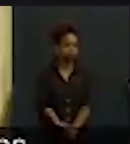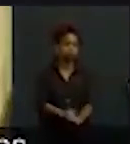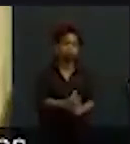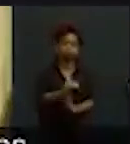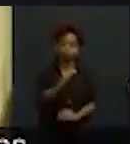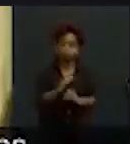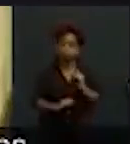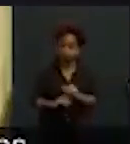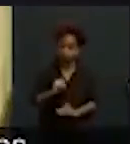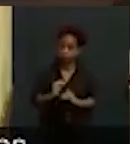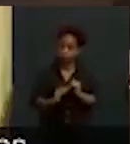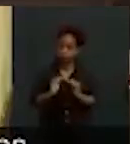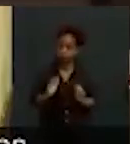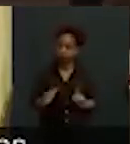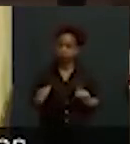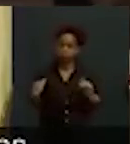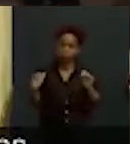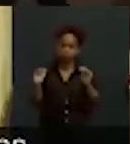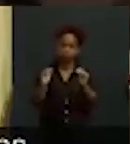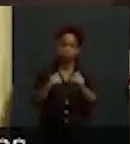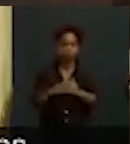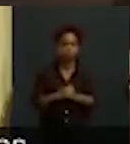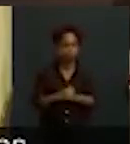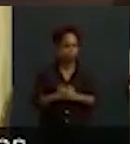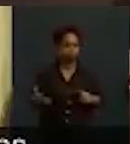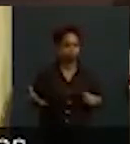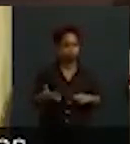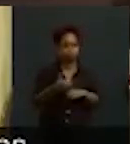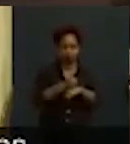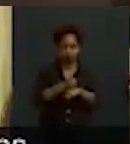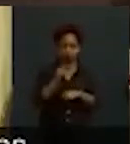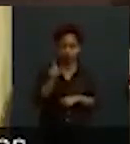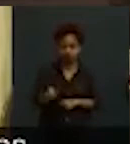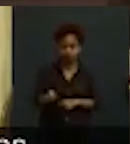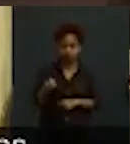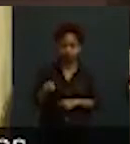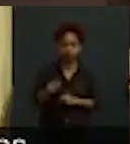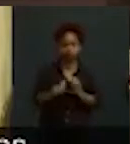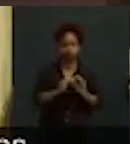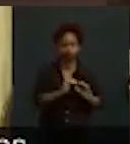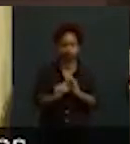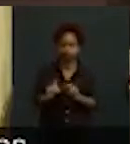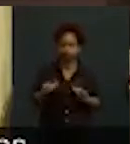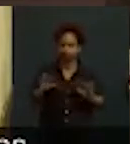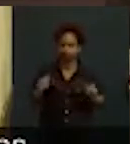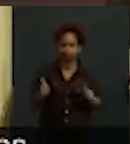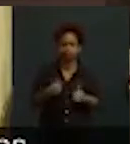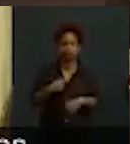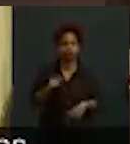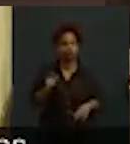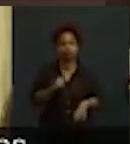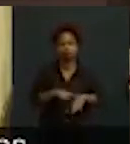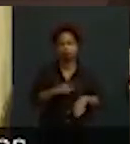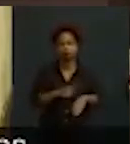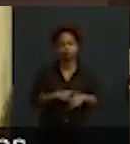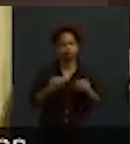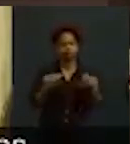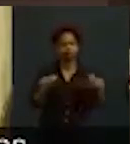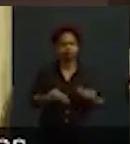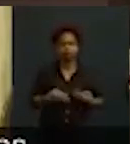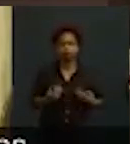Profissional altamente qualificada, comunicativa, pontual com seus